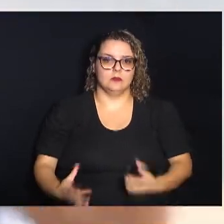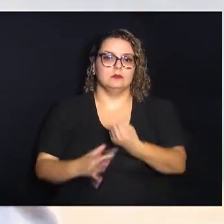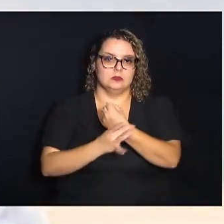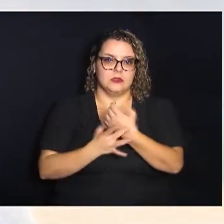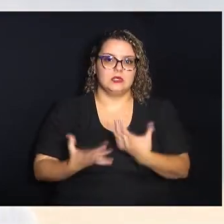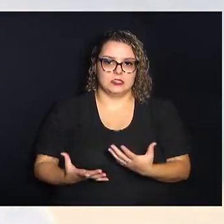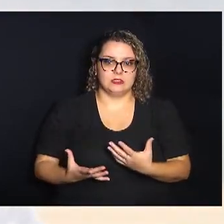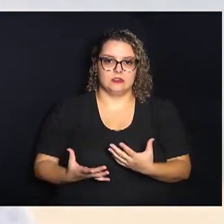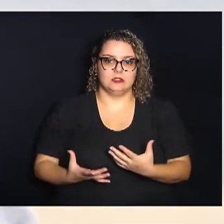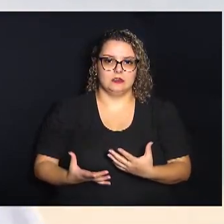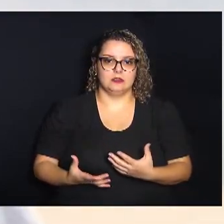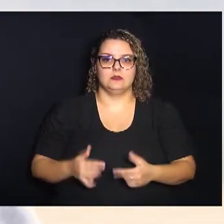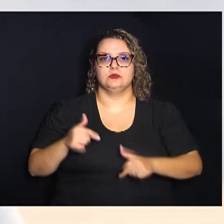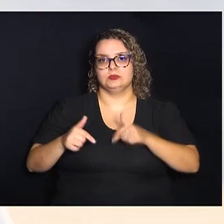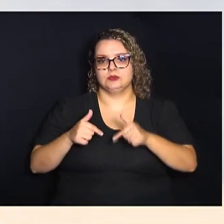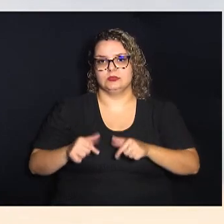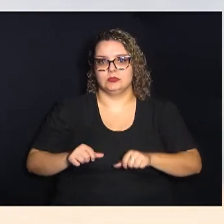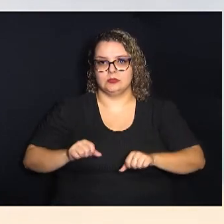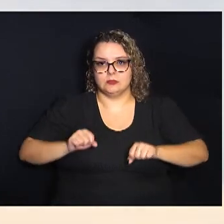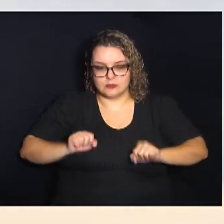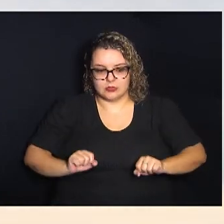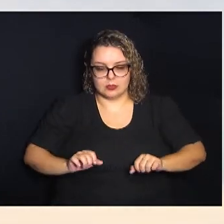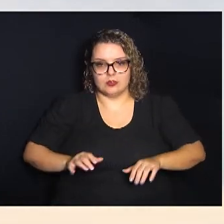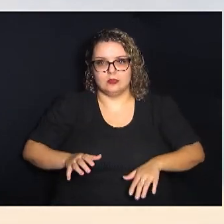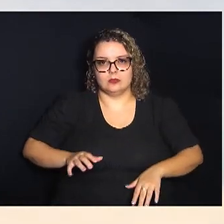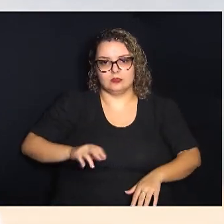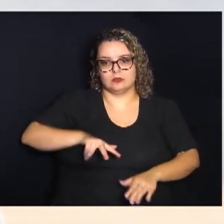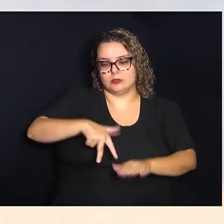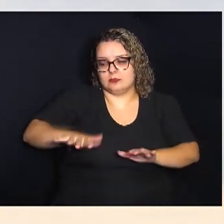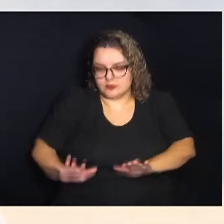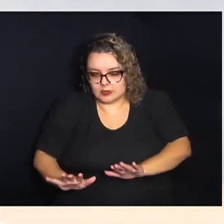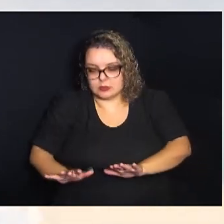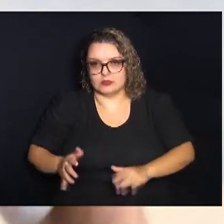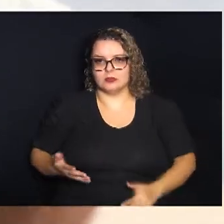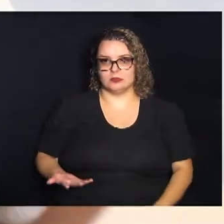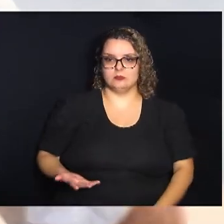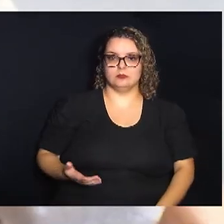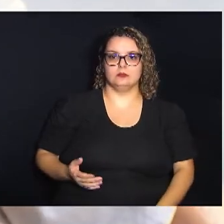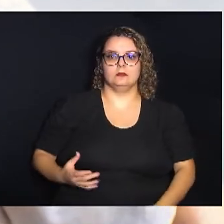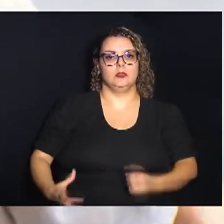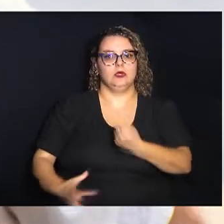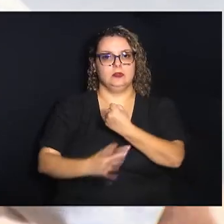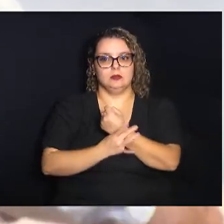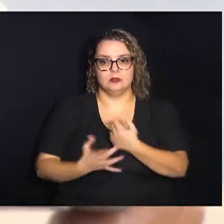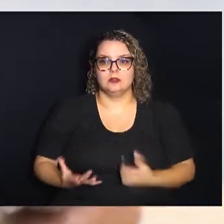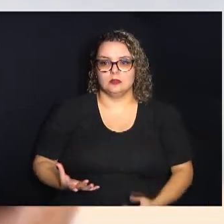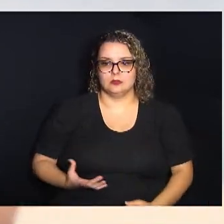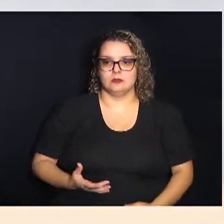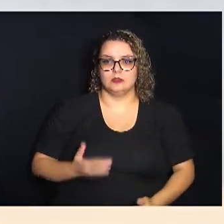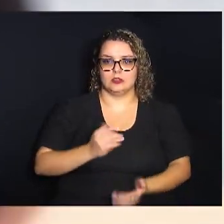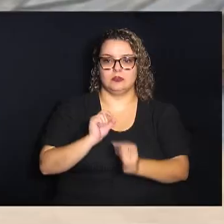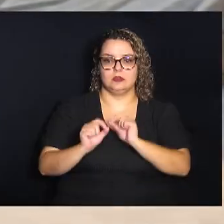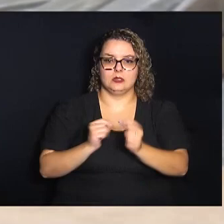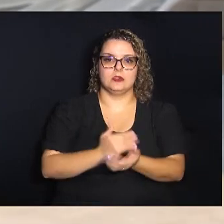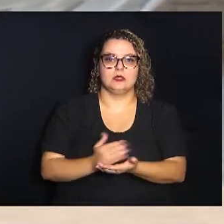de trabalhar esse apoio na queda é bom ter, mas o equipamento de proteção para quem está começando ali eu acho muito importante.